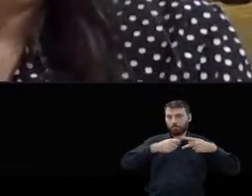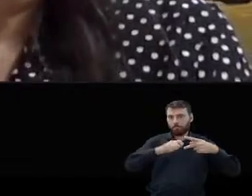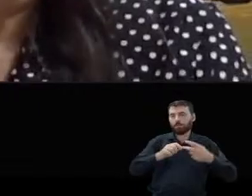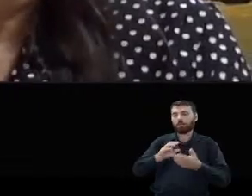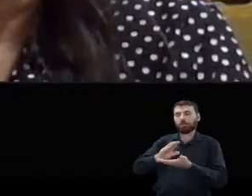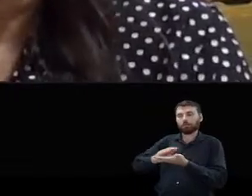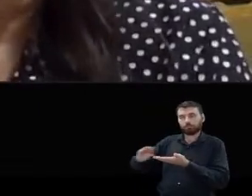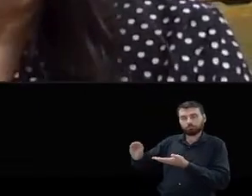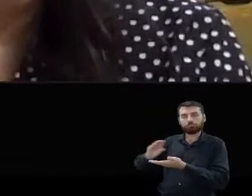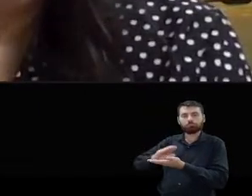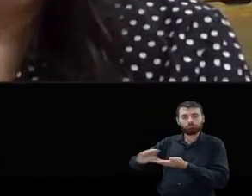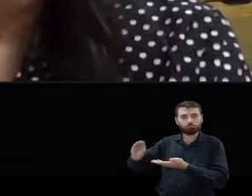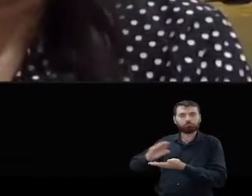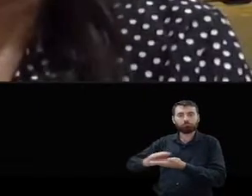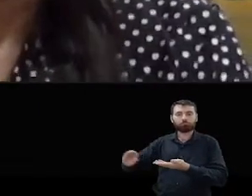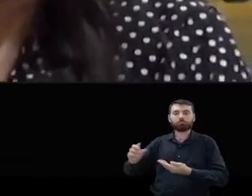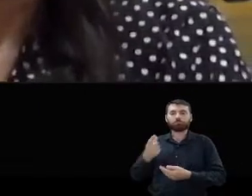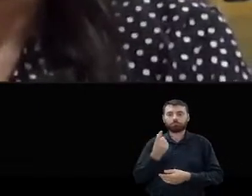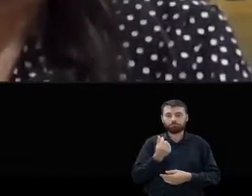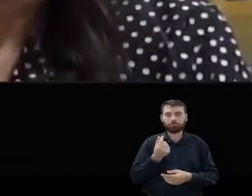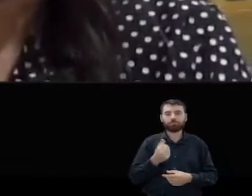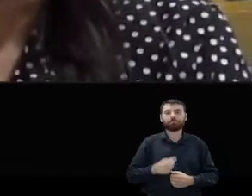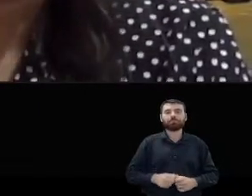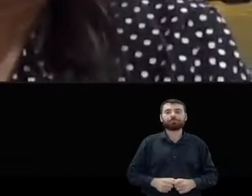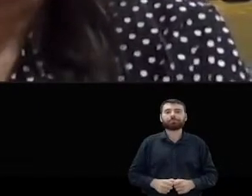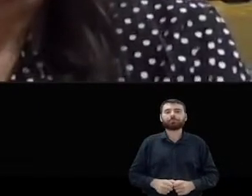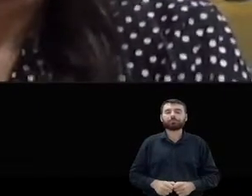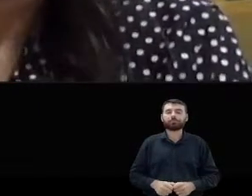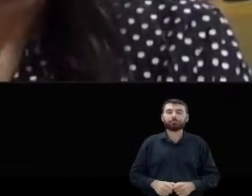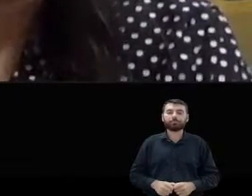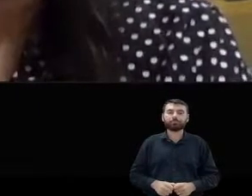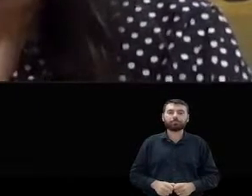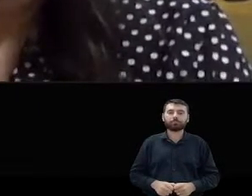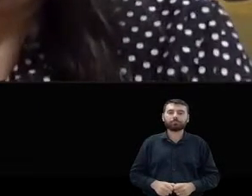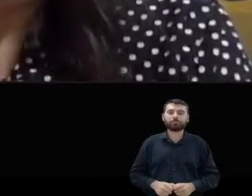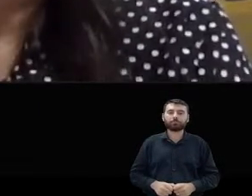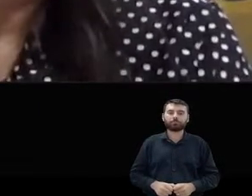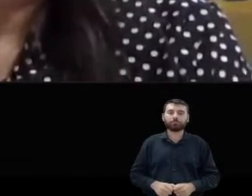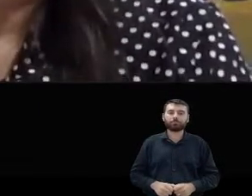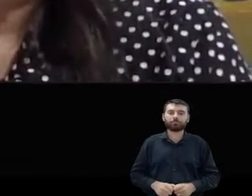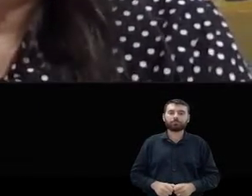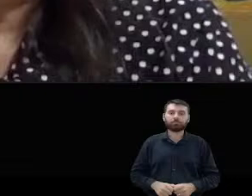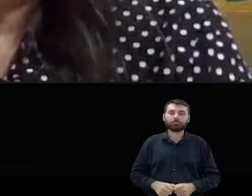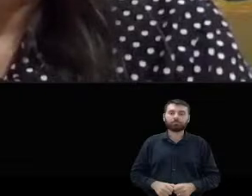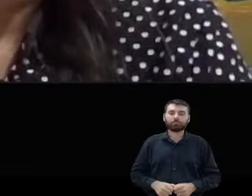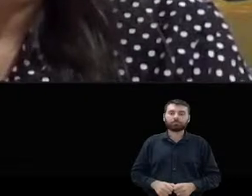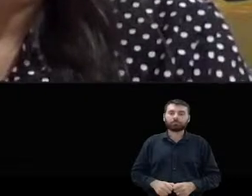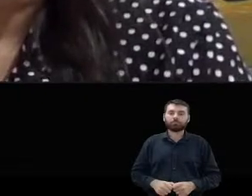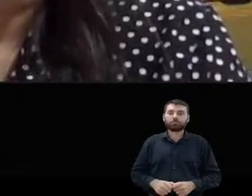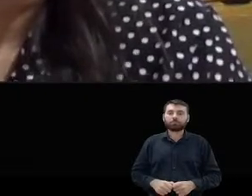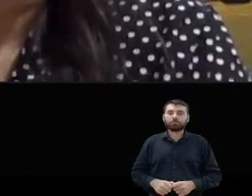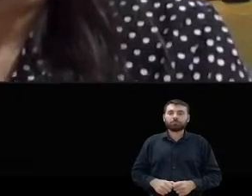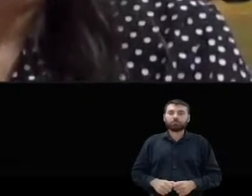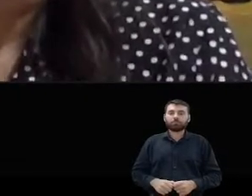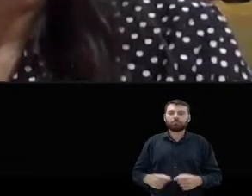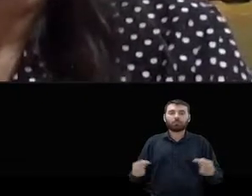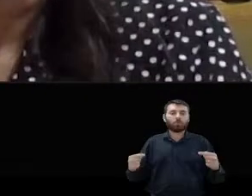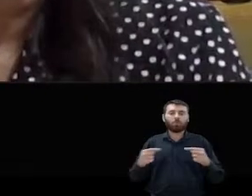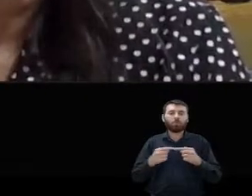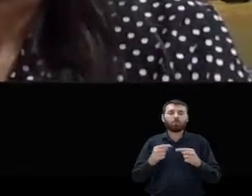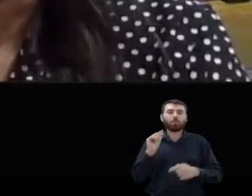Essas transferências, segundo narra na inicial, segundo é narrado na inicial, elas seriam relacionadas a